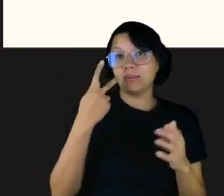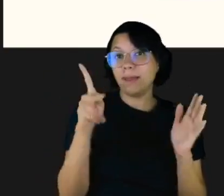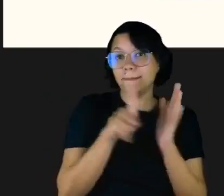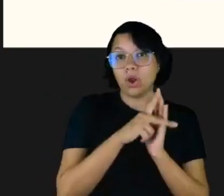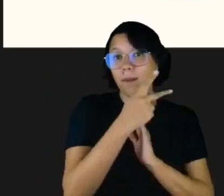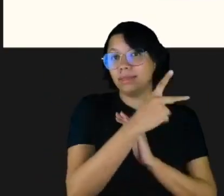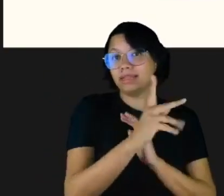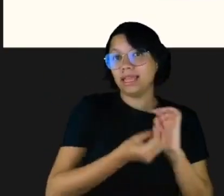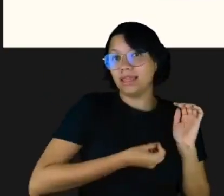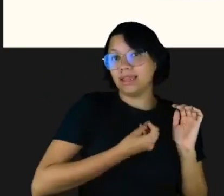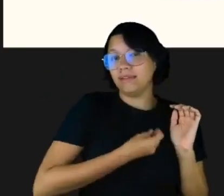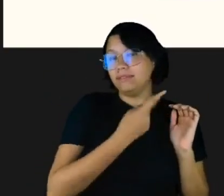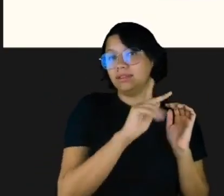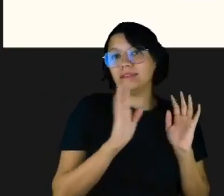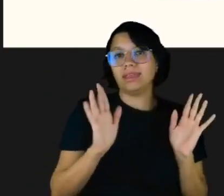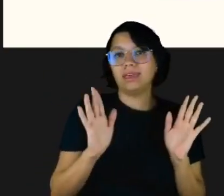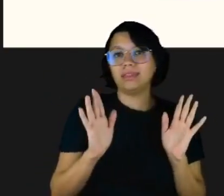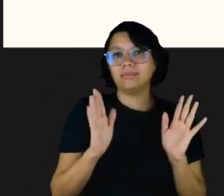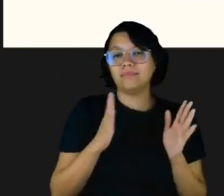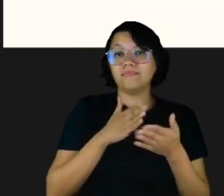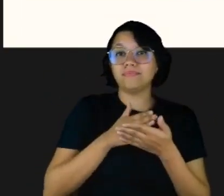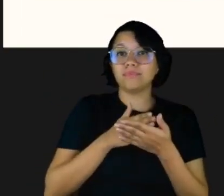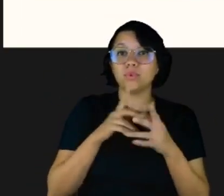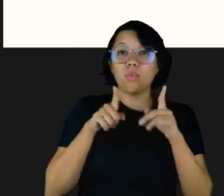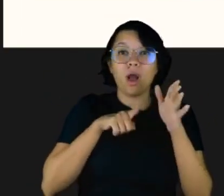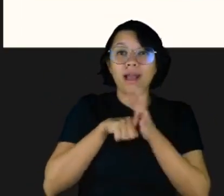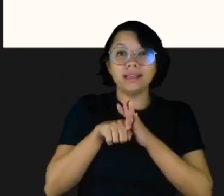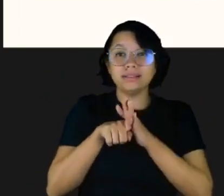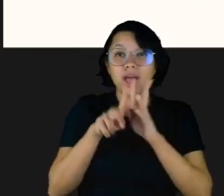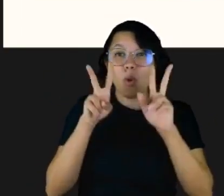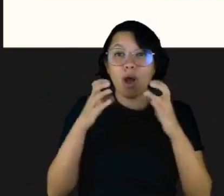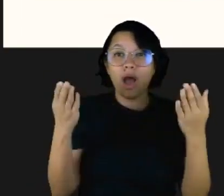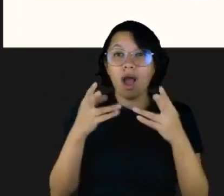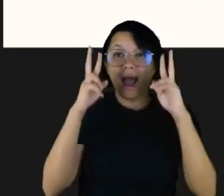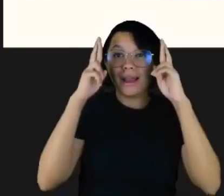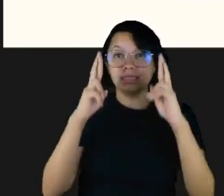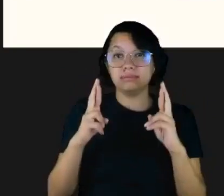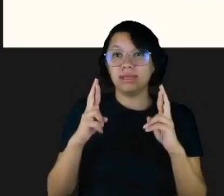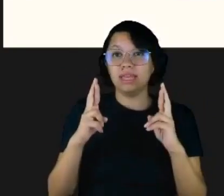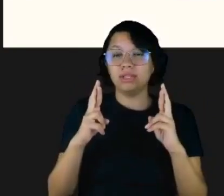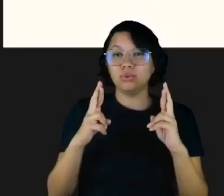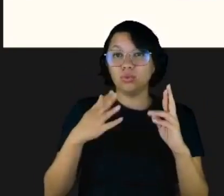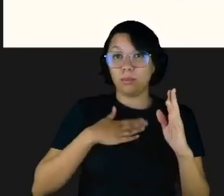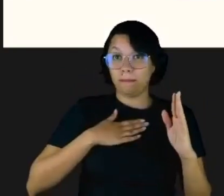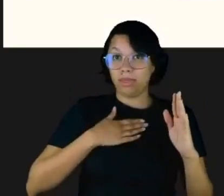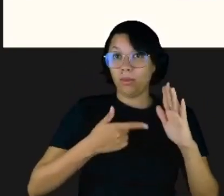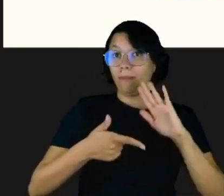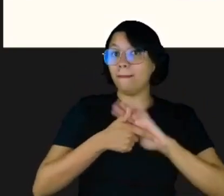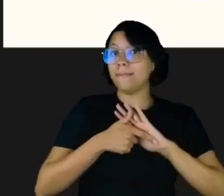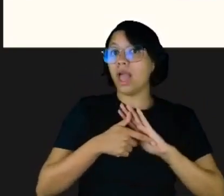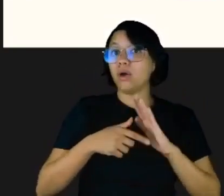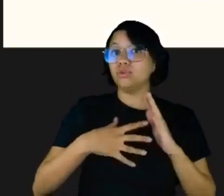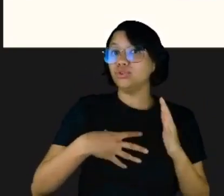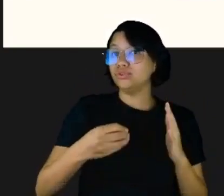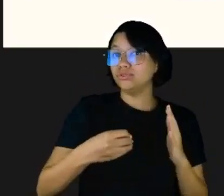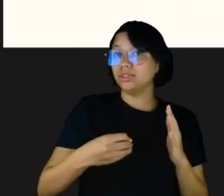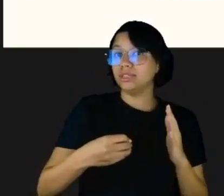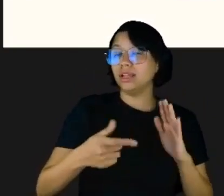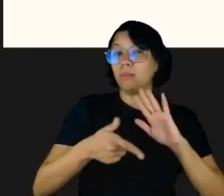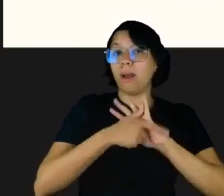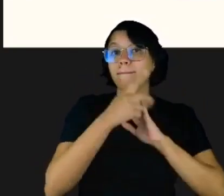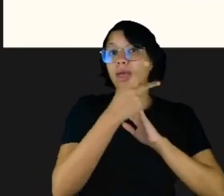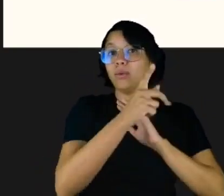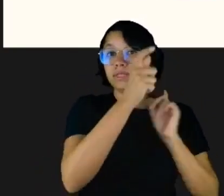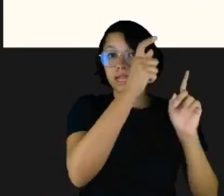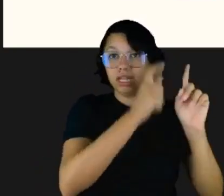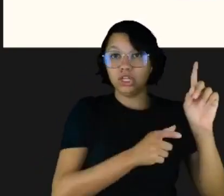a gente entra numa questão de respeito. Respeito ao papel que eu tenho de filha e ao papel que ele tem de pai. Não